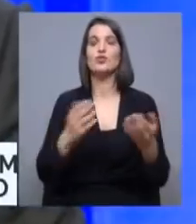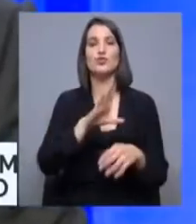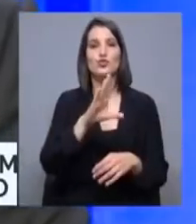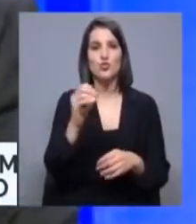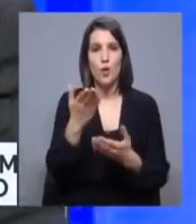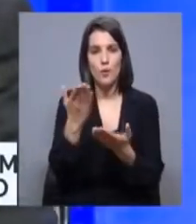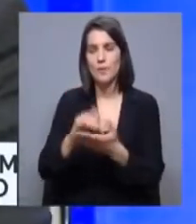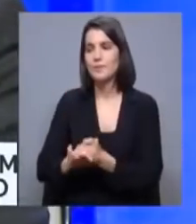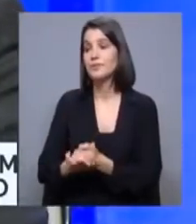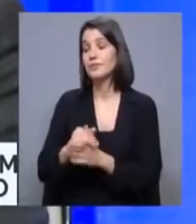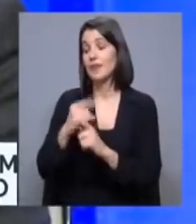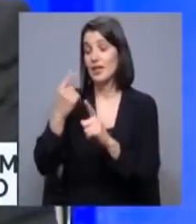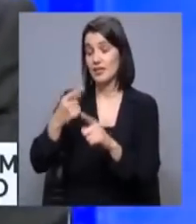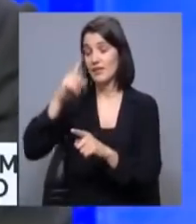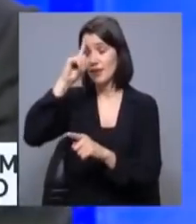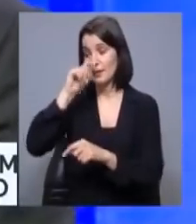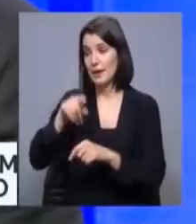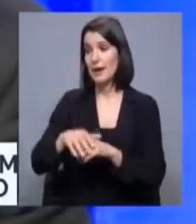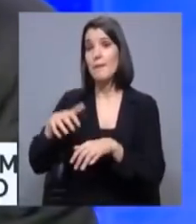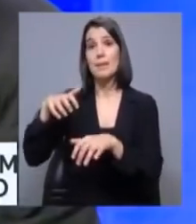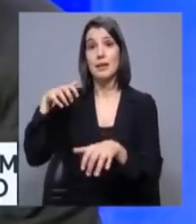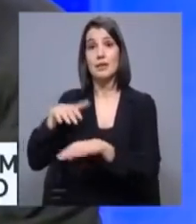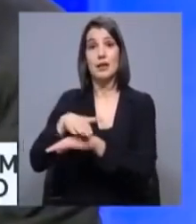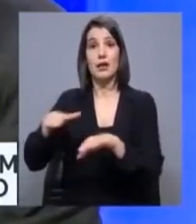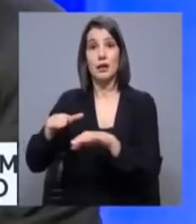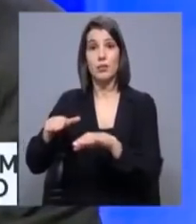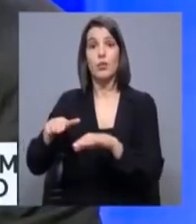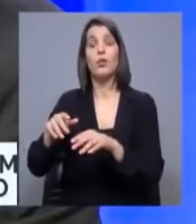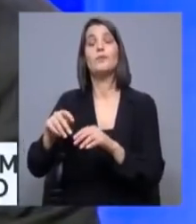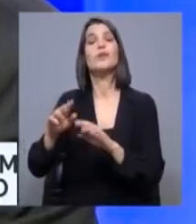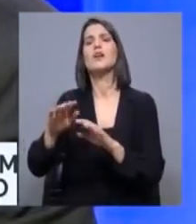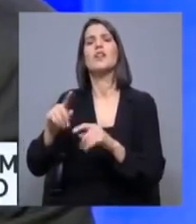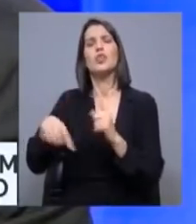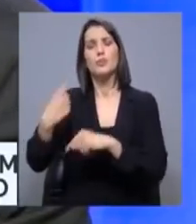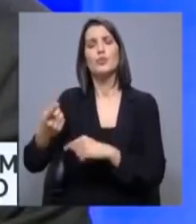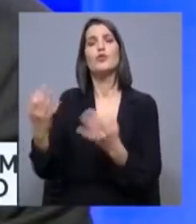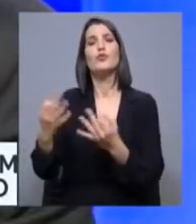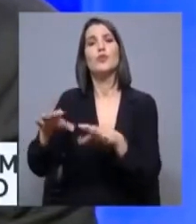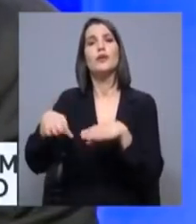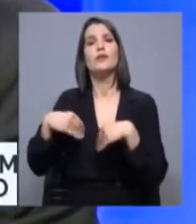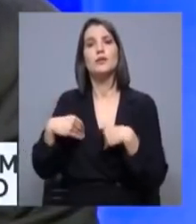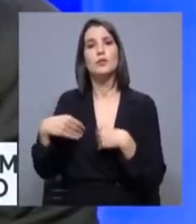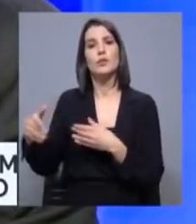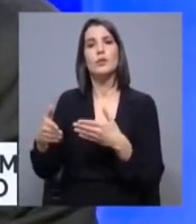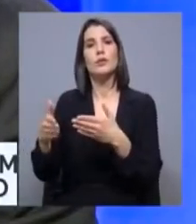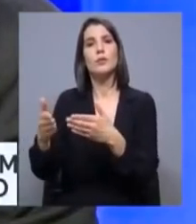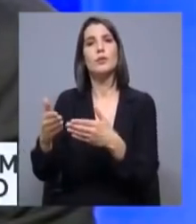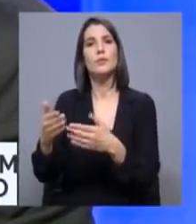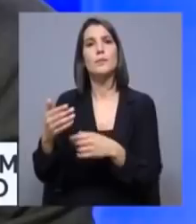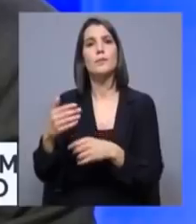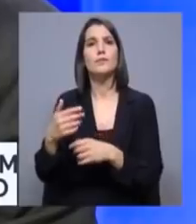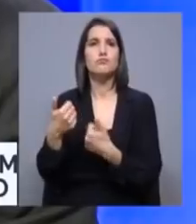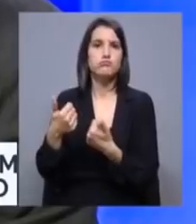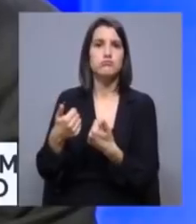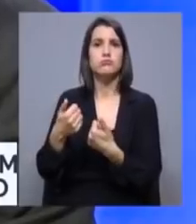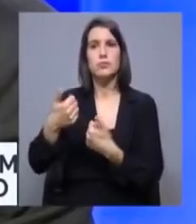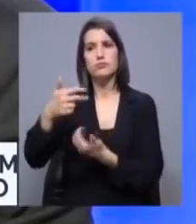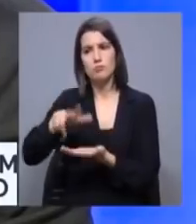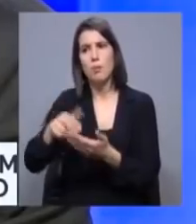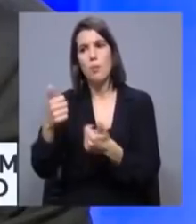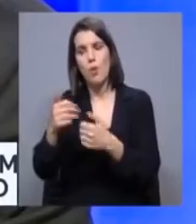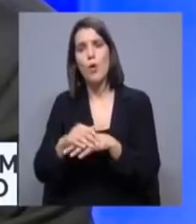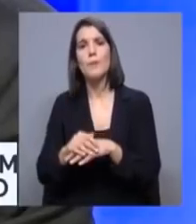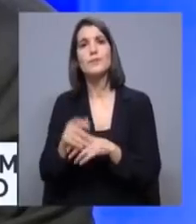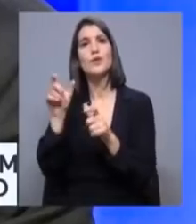favor deve-se lembrar que o Parlamento acabou depois por aqui voltaram da solução bastante e os meus Ah e vale a pensa